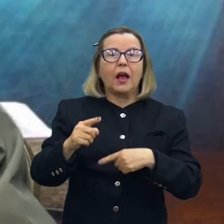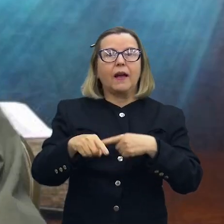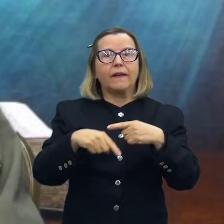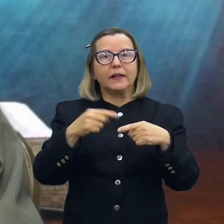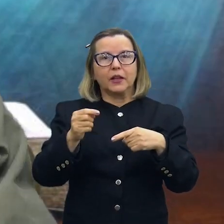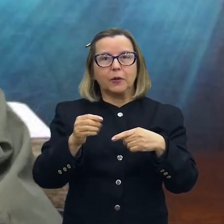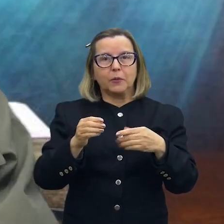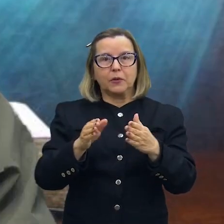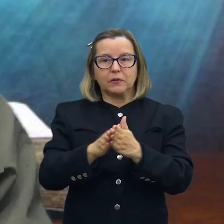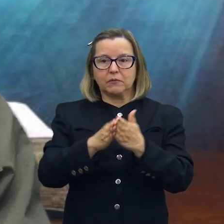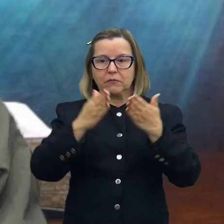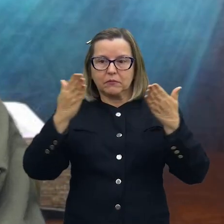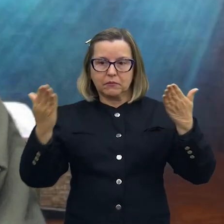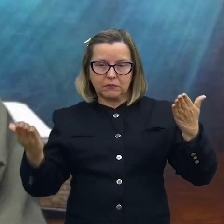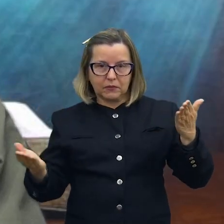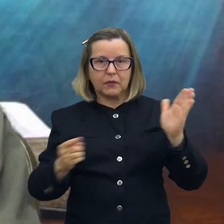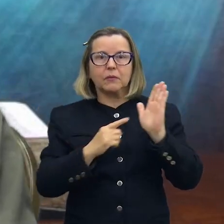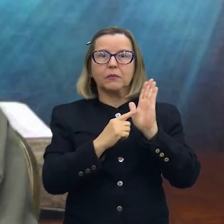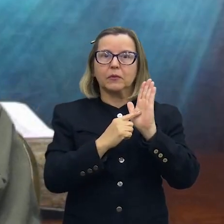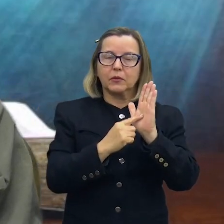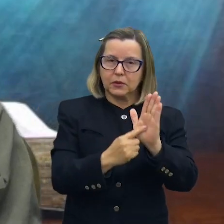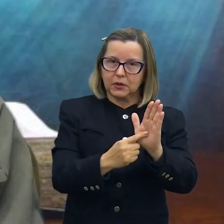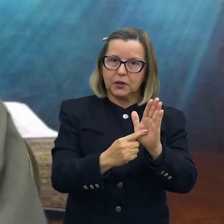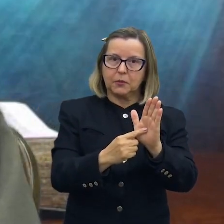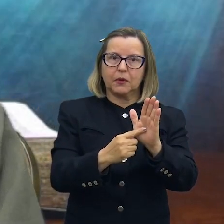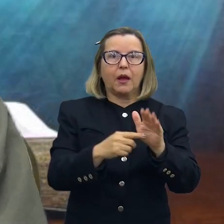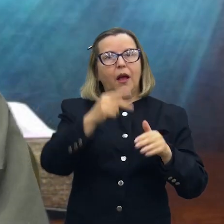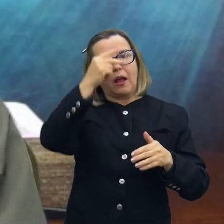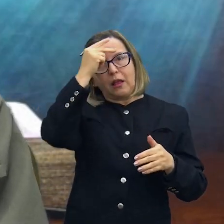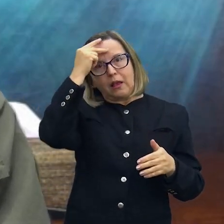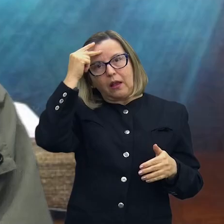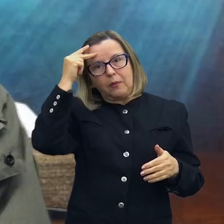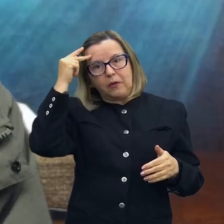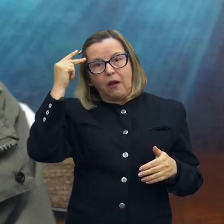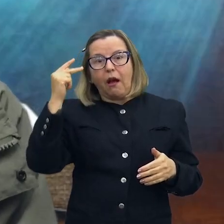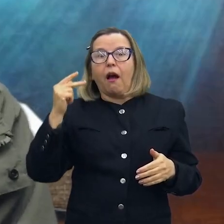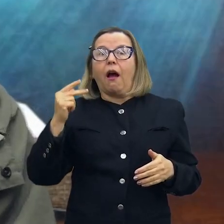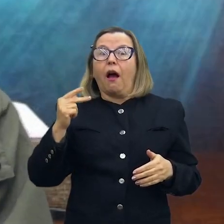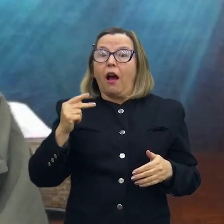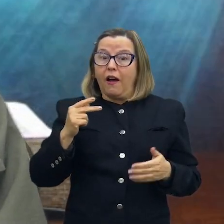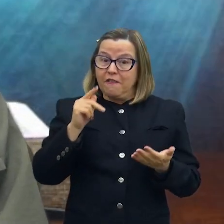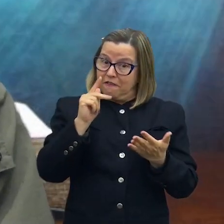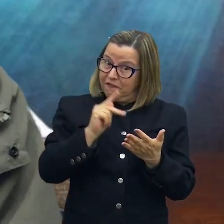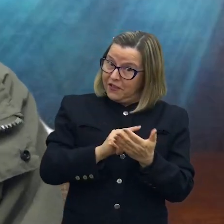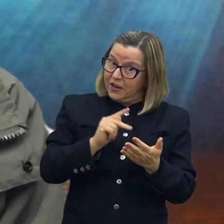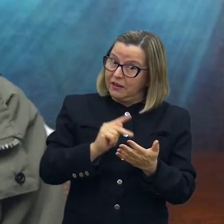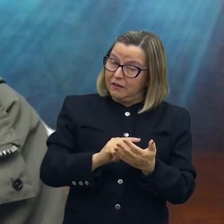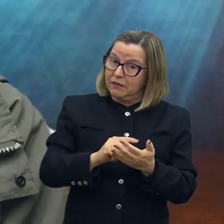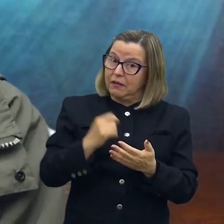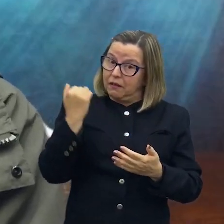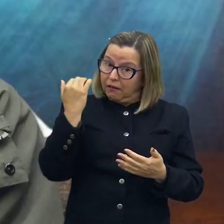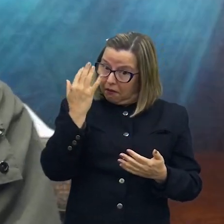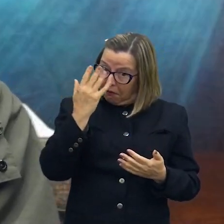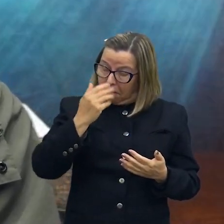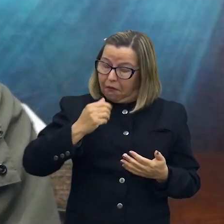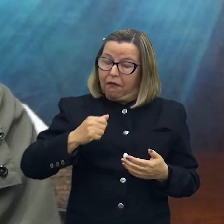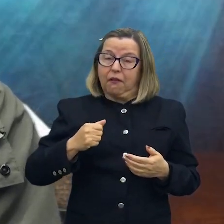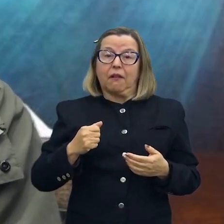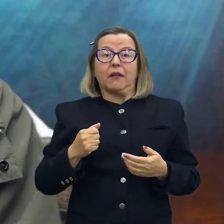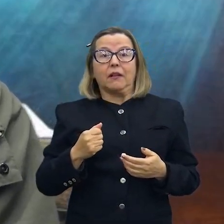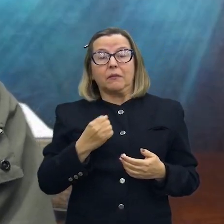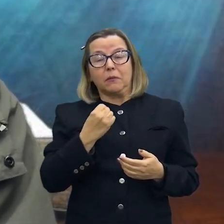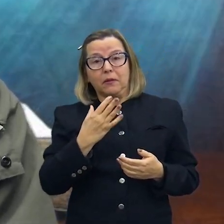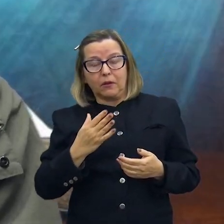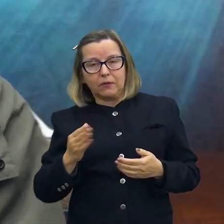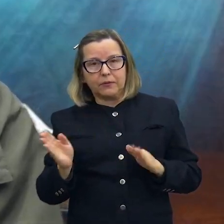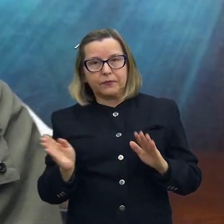que nós abrimos a palavra e mostramos, ela falou assim, não, realmente é isso que beleza isso. Aí apareceu um pastor desses que